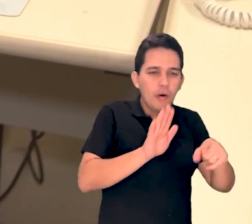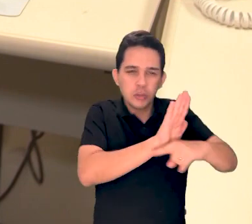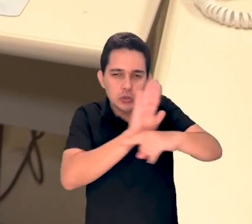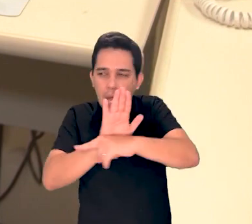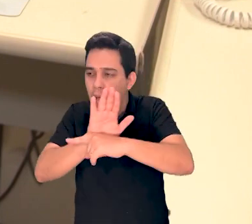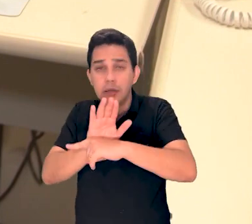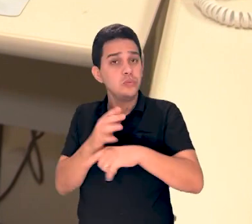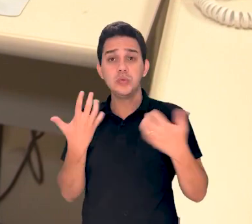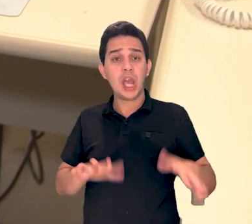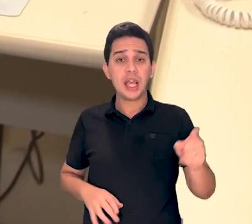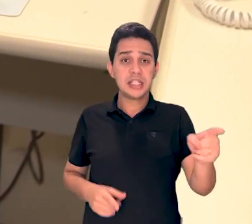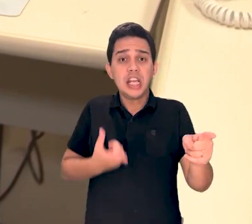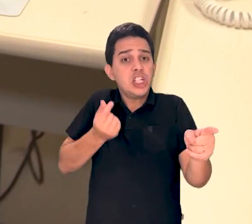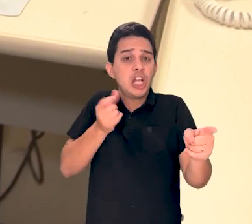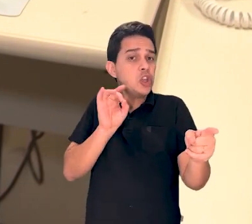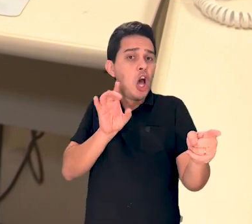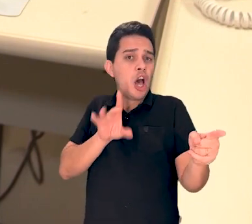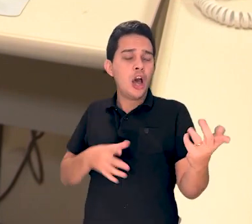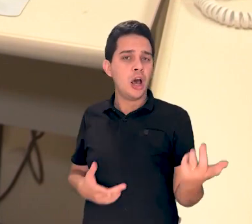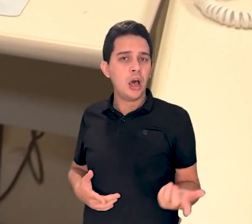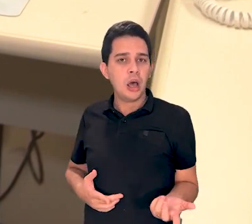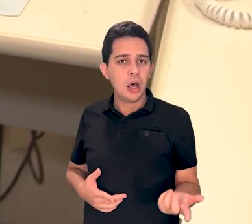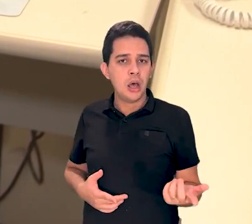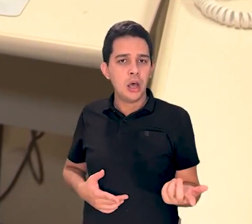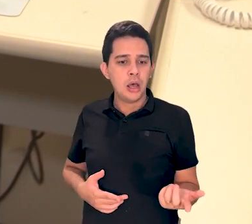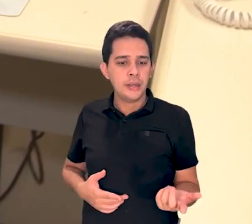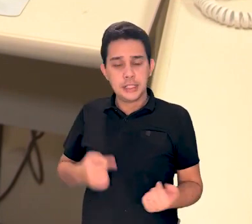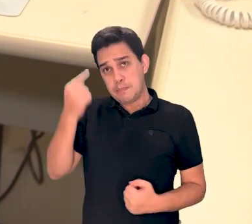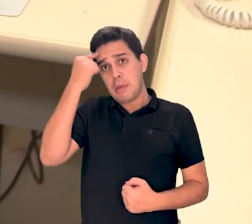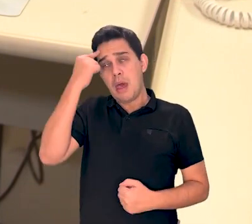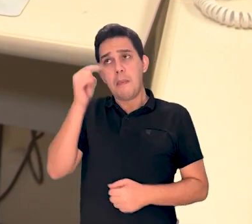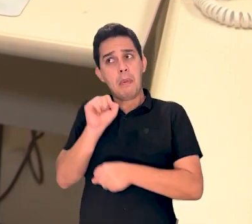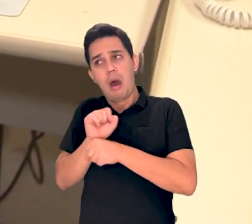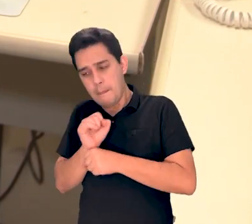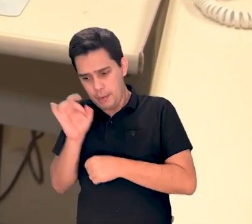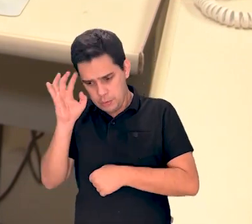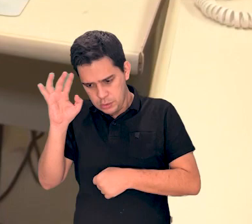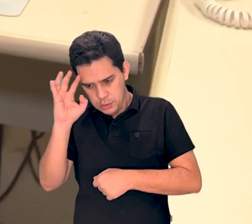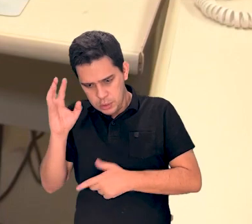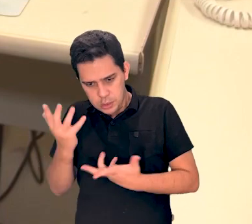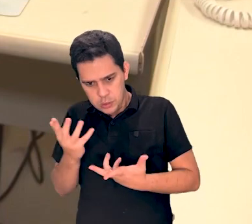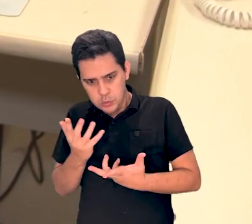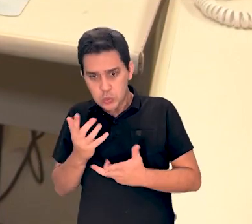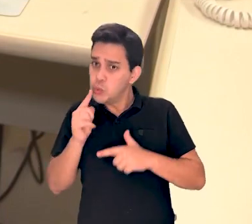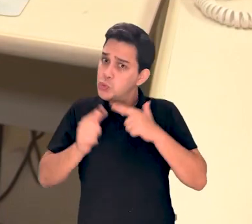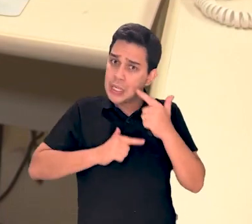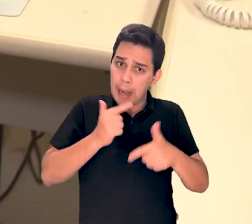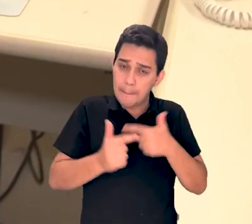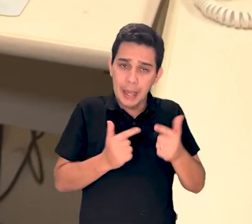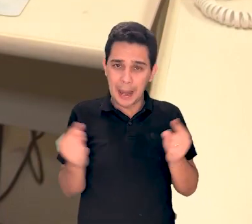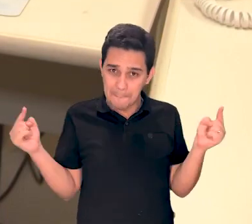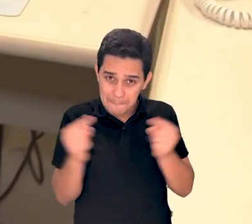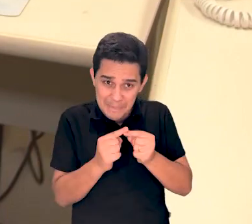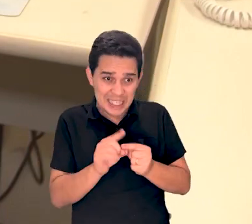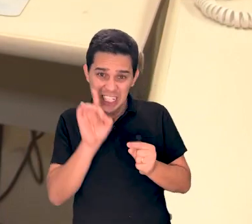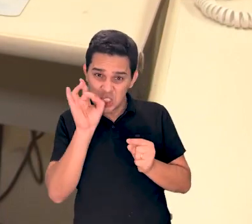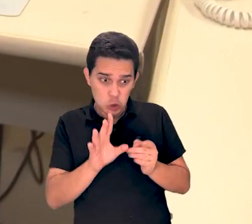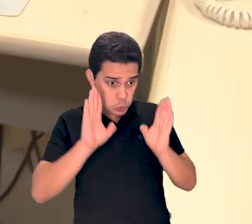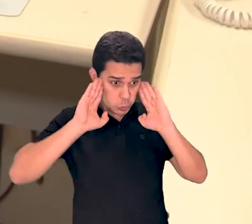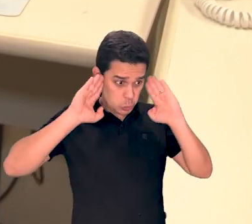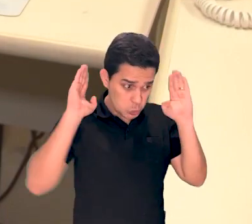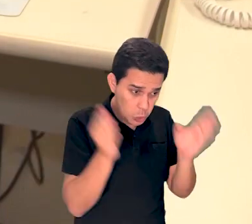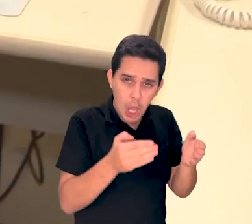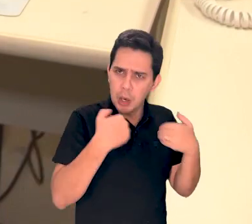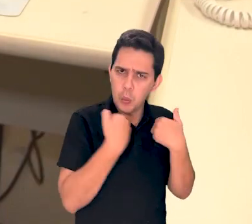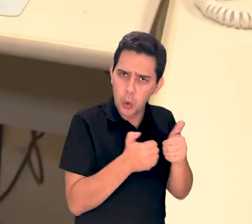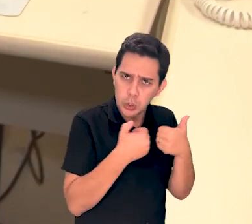você fosse parar para pensar assim o serviço não se não se restringe só a